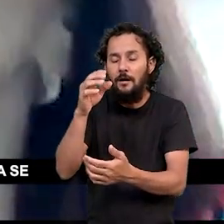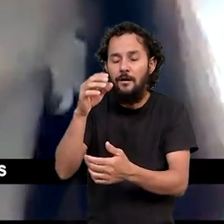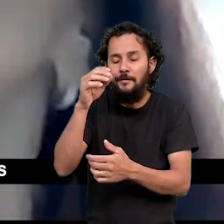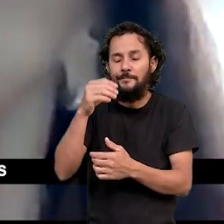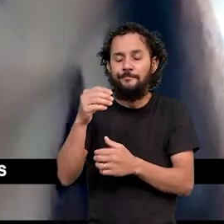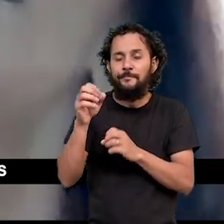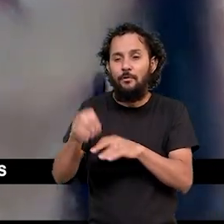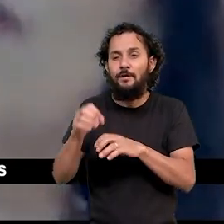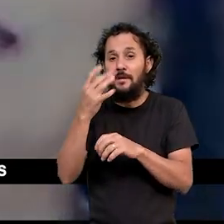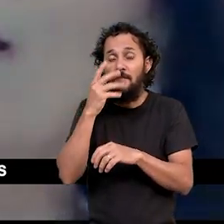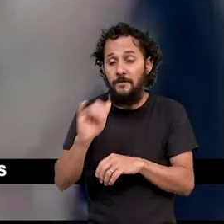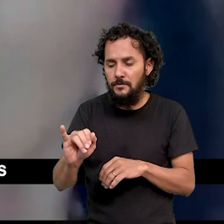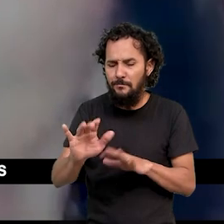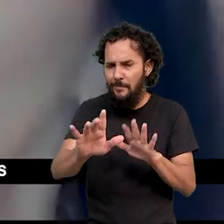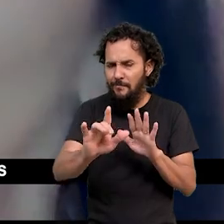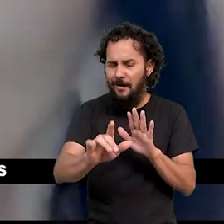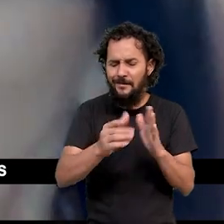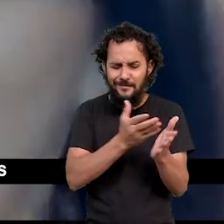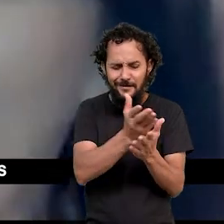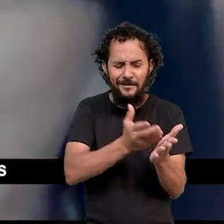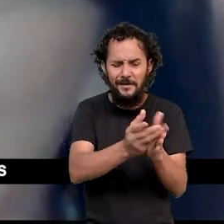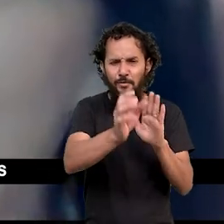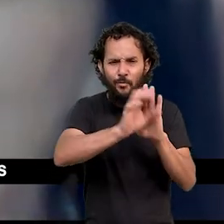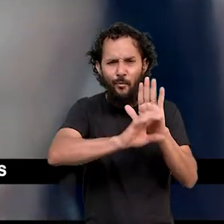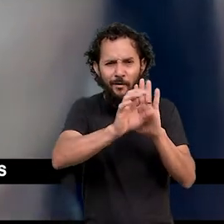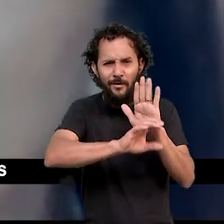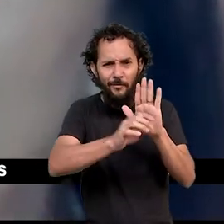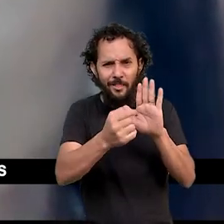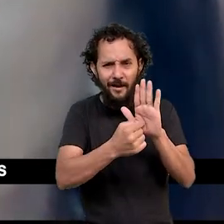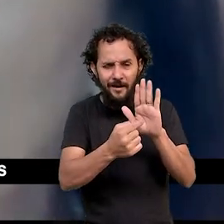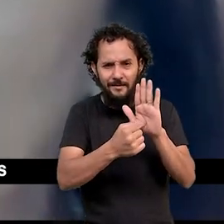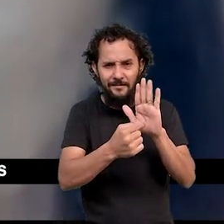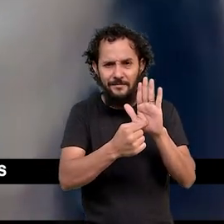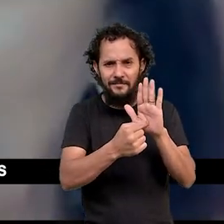Olha, se nós temos as diretrizes curriculares